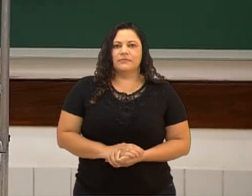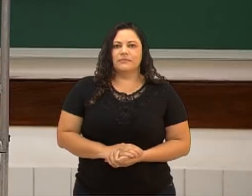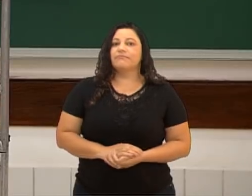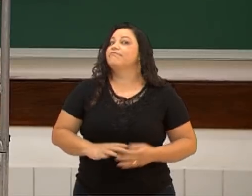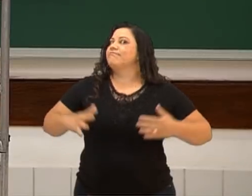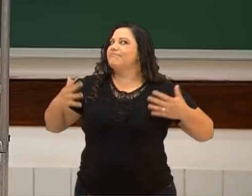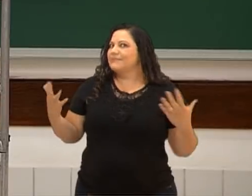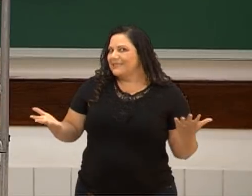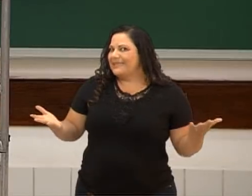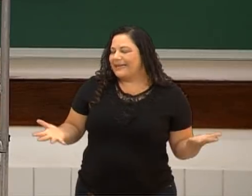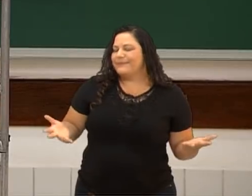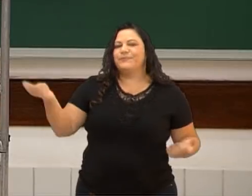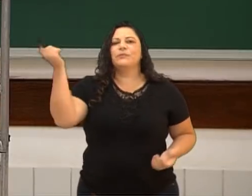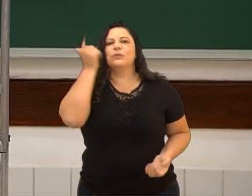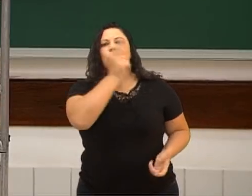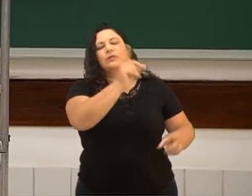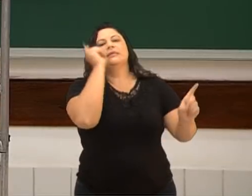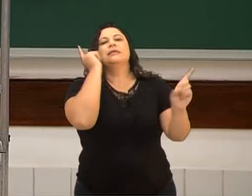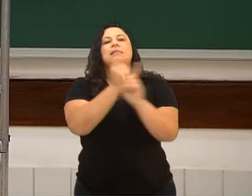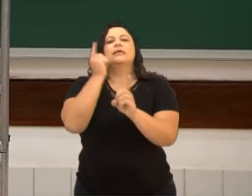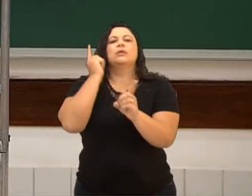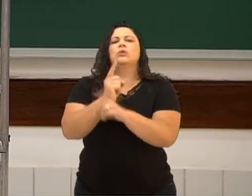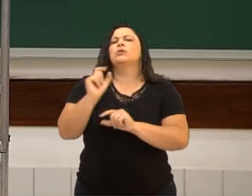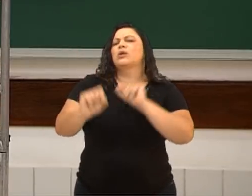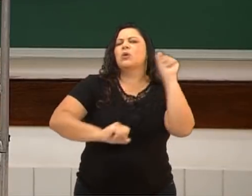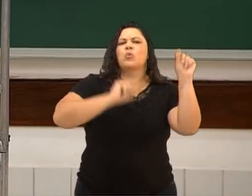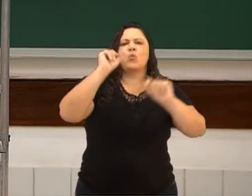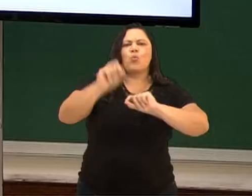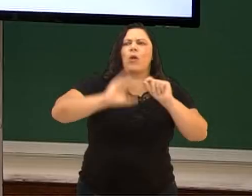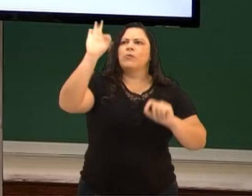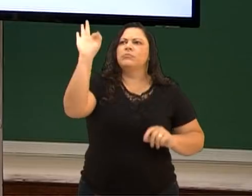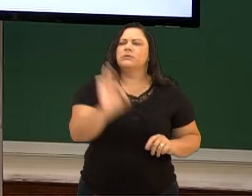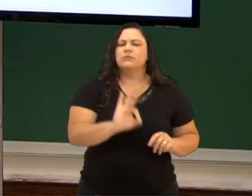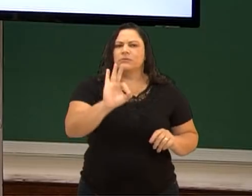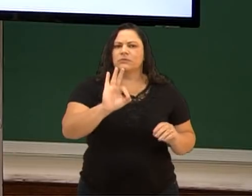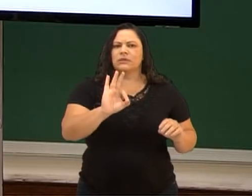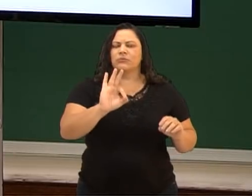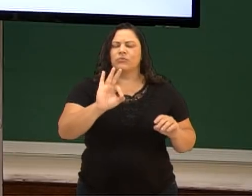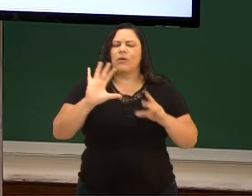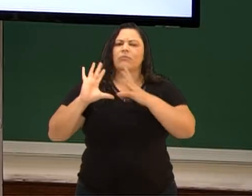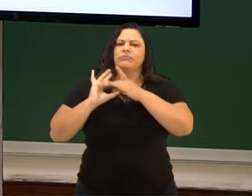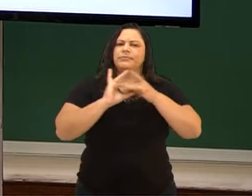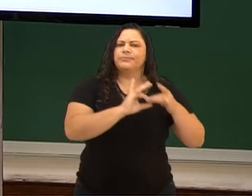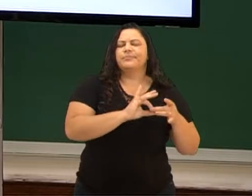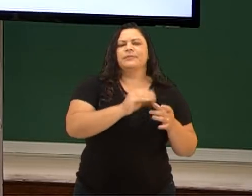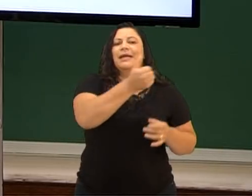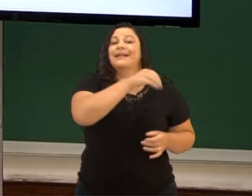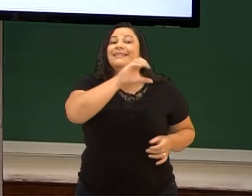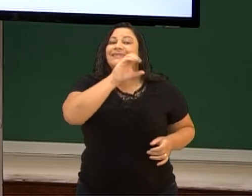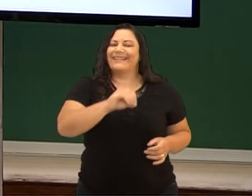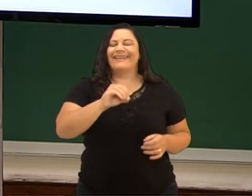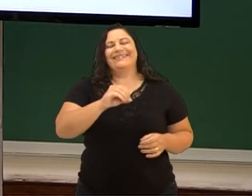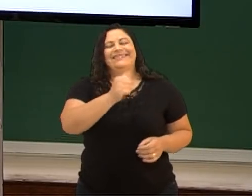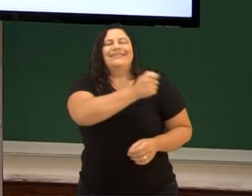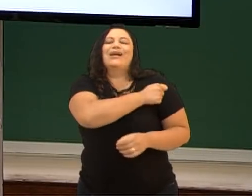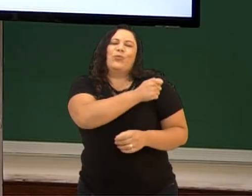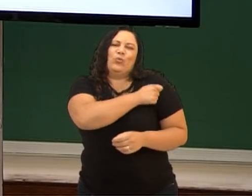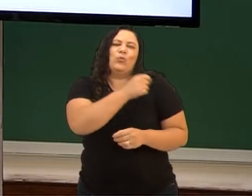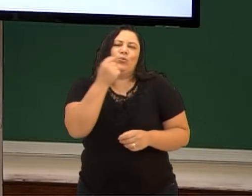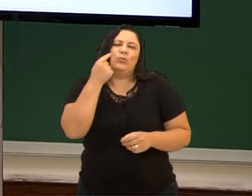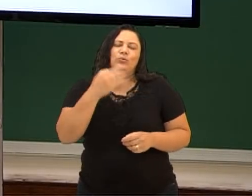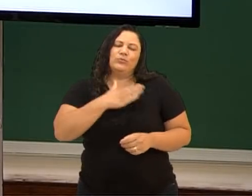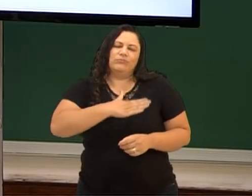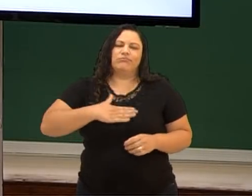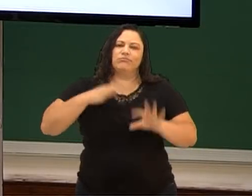E aí, galerinha, conseguiram encontrar qual é o percentual que correspondem aos 10 alunos que gostam de séries? Então